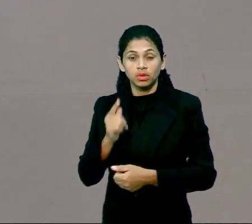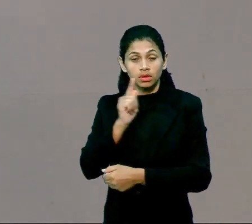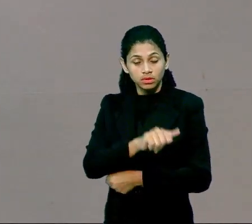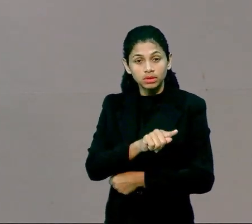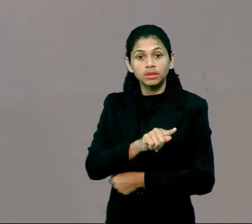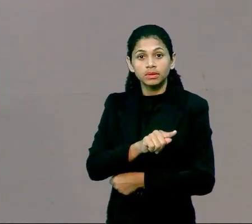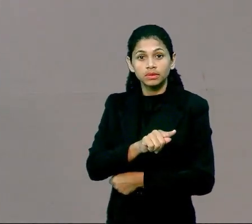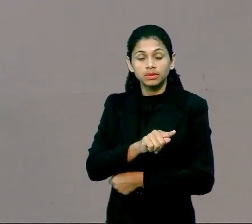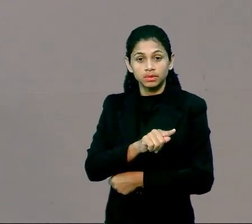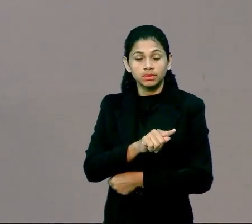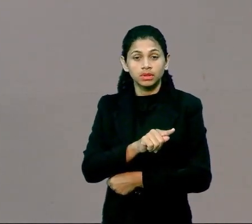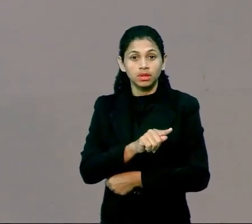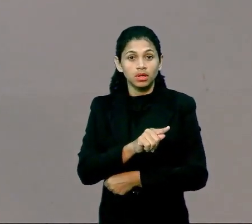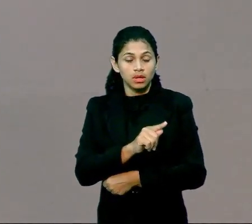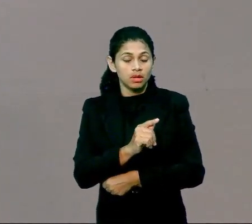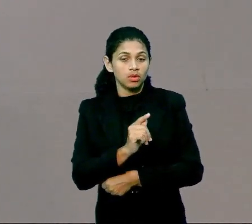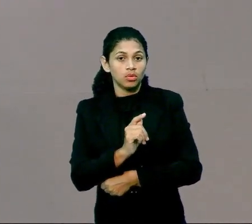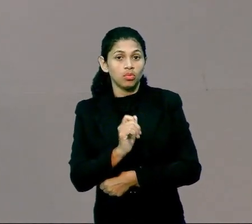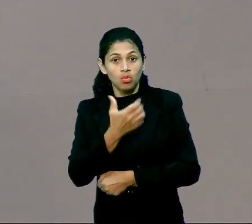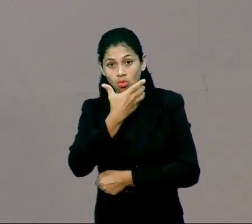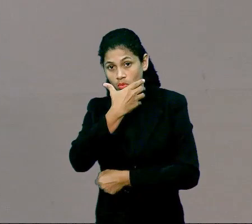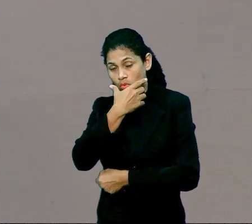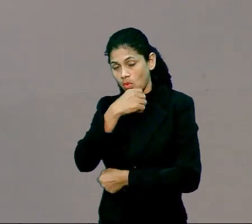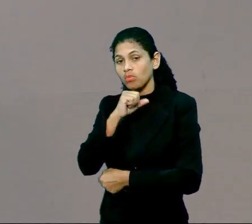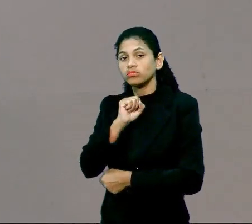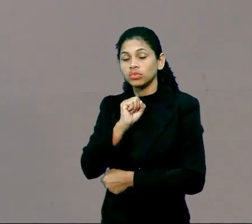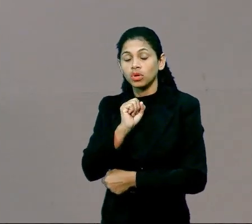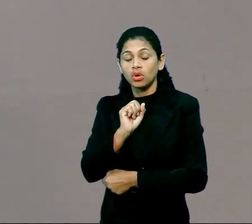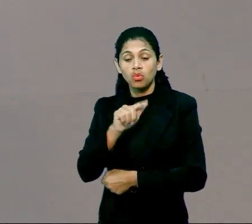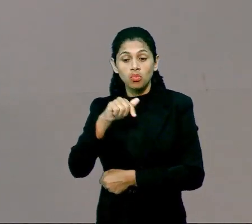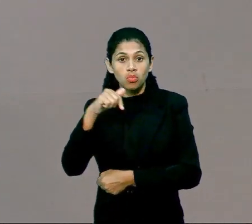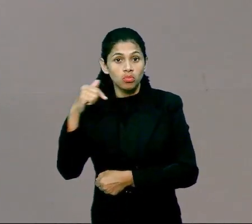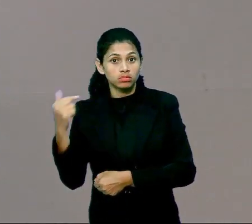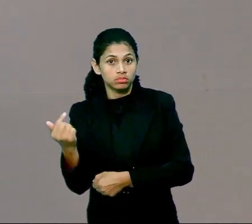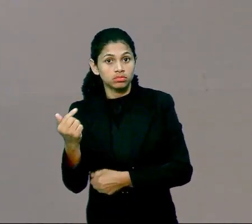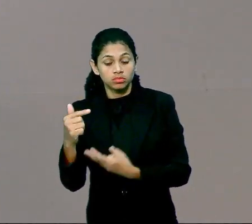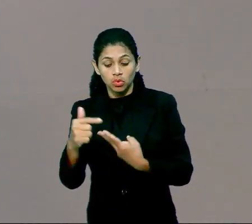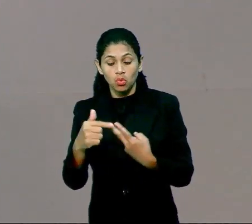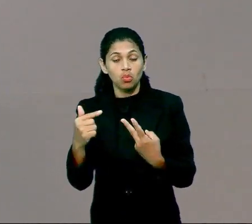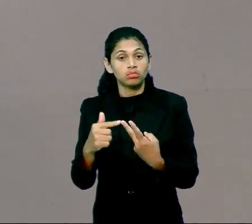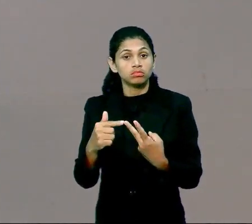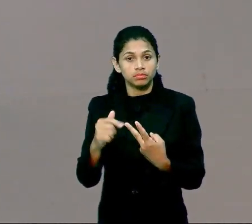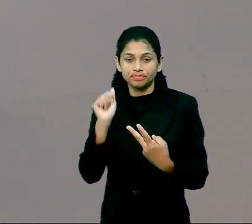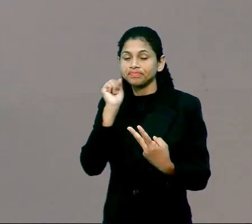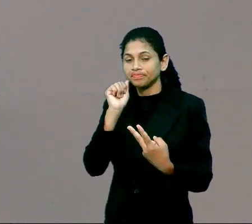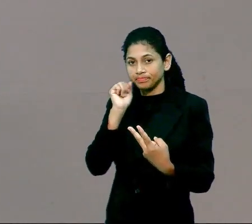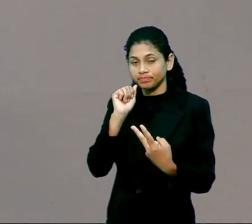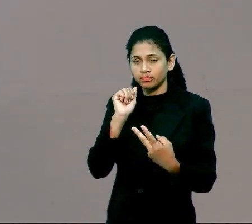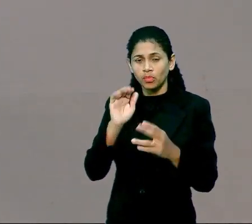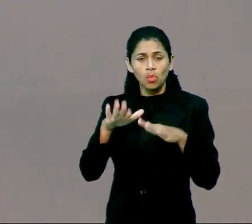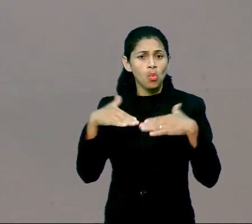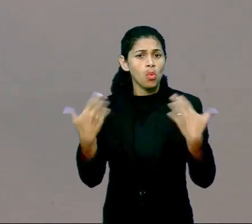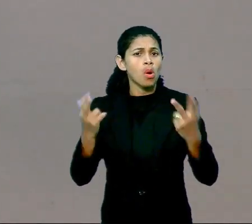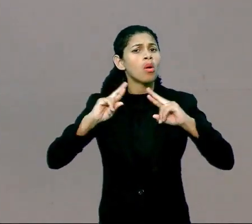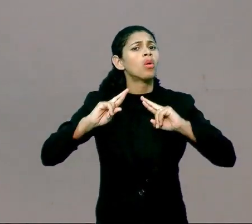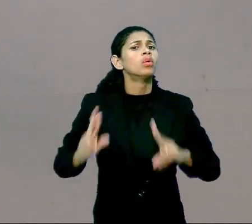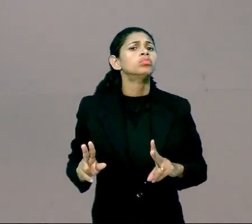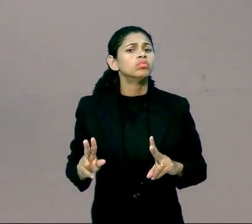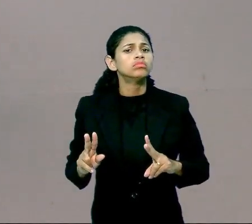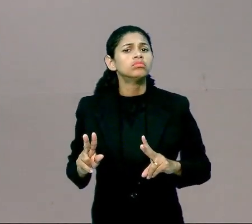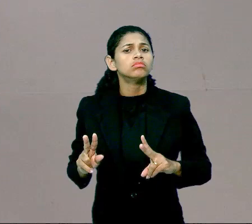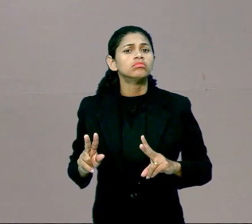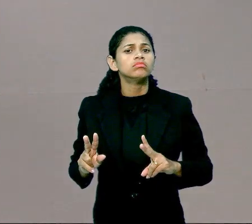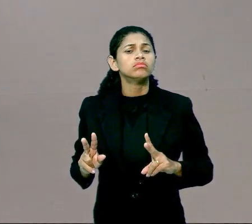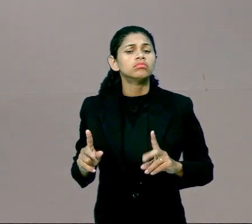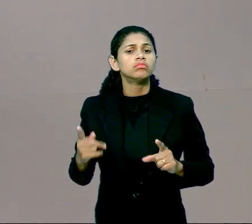outro a Menina de Ouro. Aí eu lhe pergunto, e qual é a diferença? Qual é a difusão? Por que